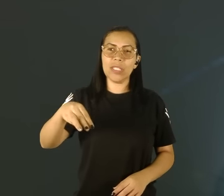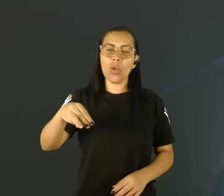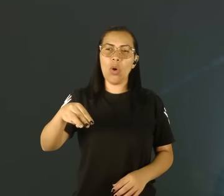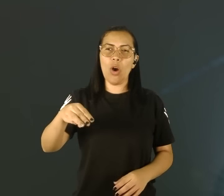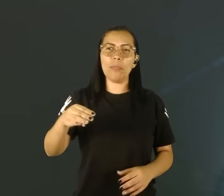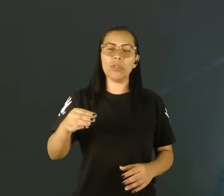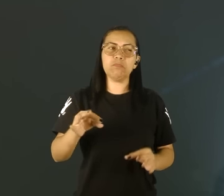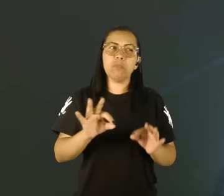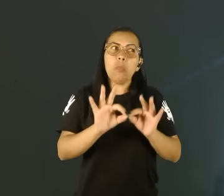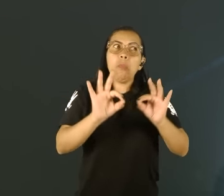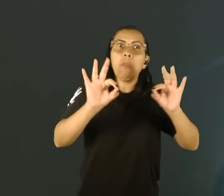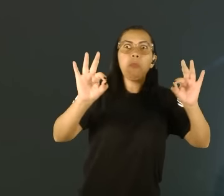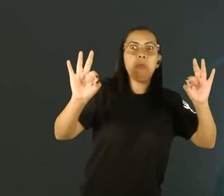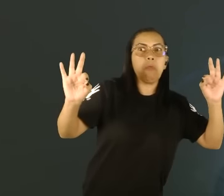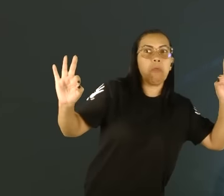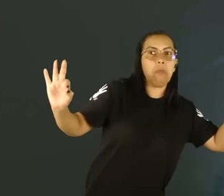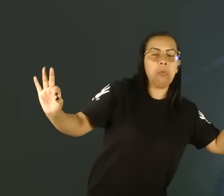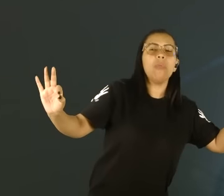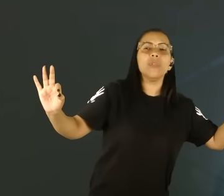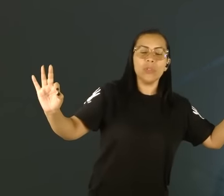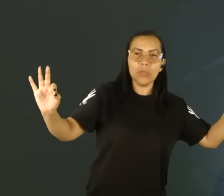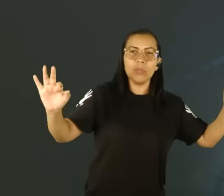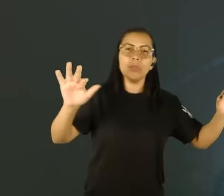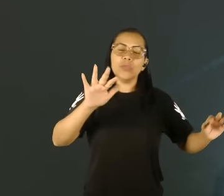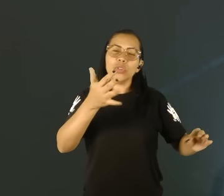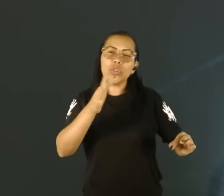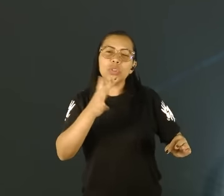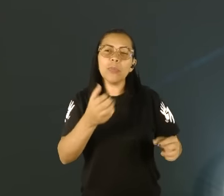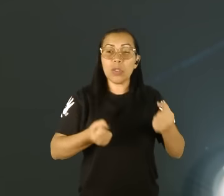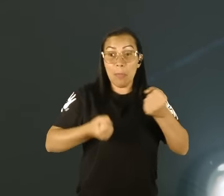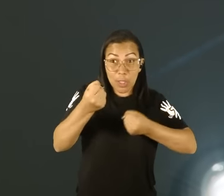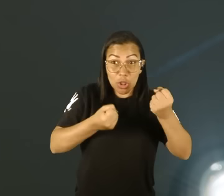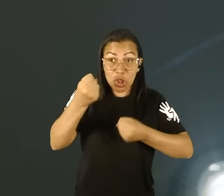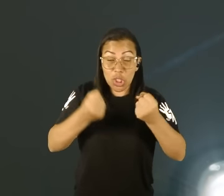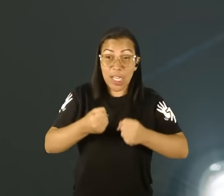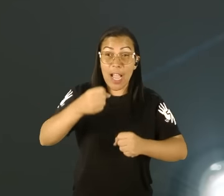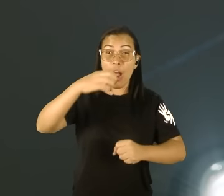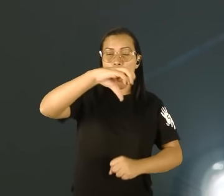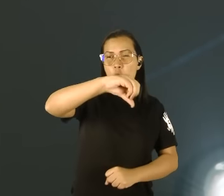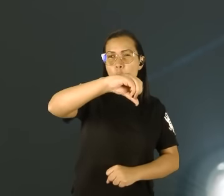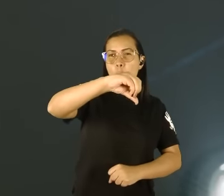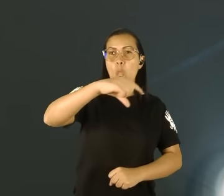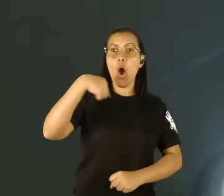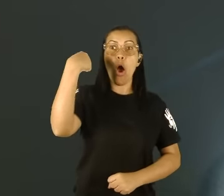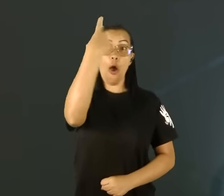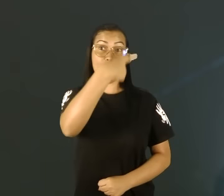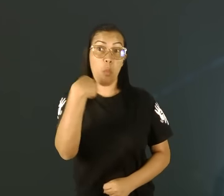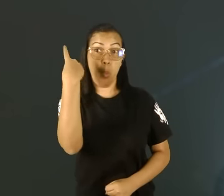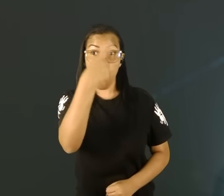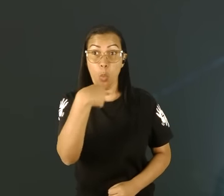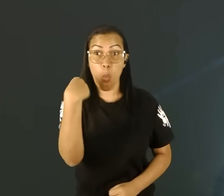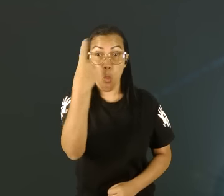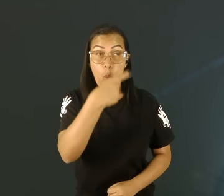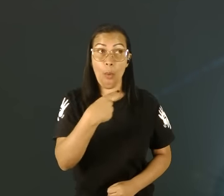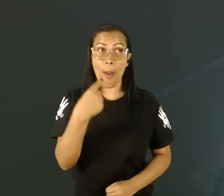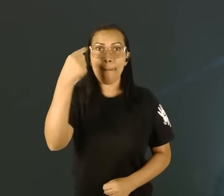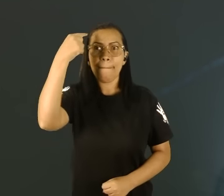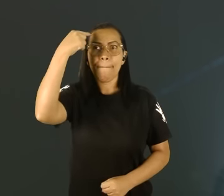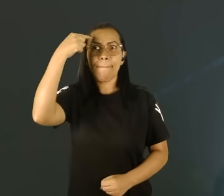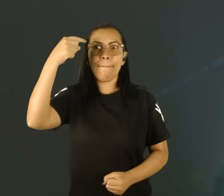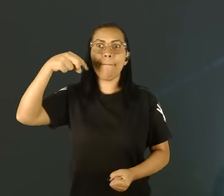você demoraria quase 9 horas, 10 horas de carro para andar 700 quilômetros a pé.